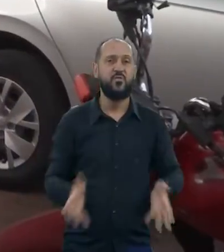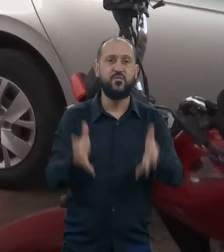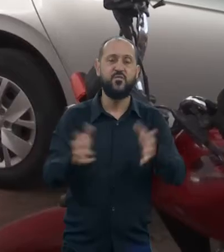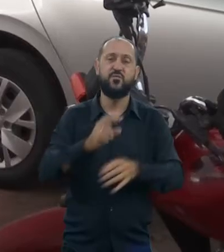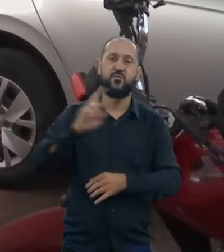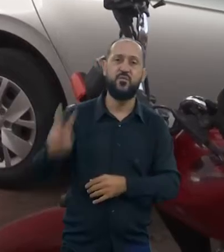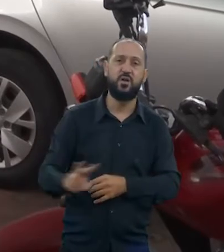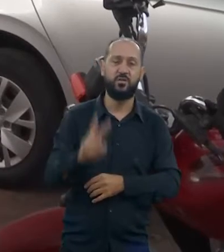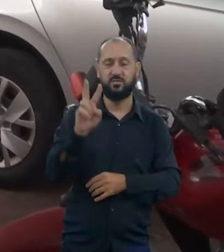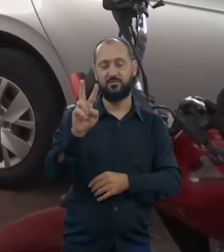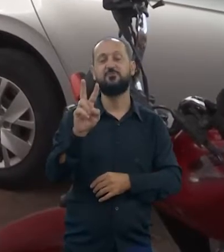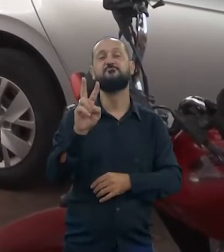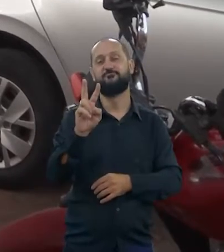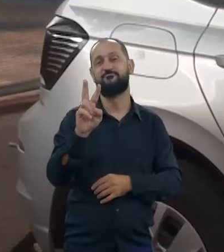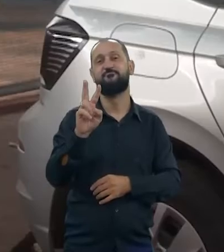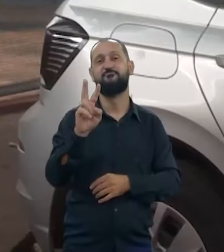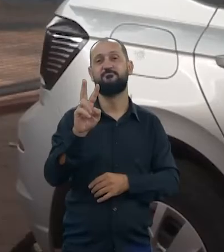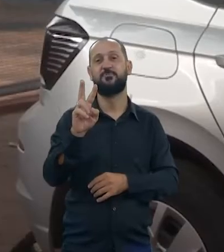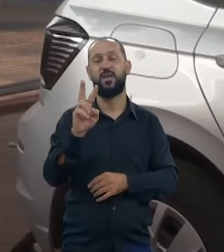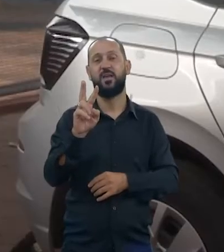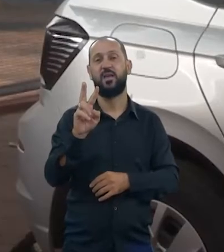fomento, essa valorização, né,